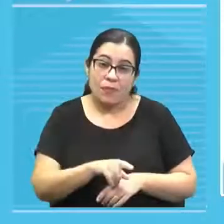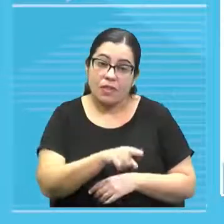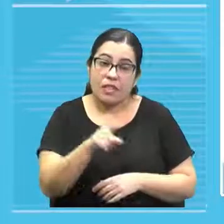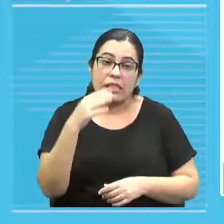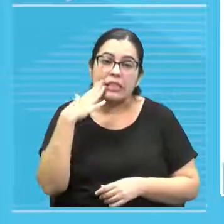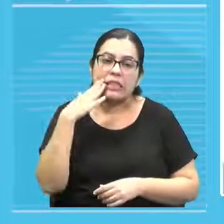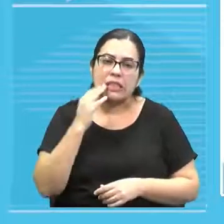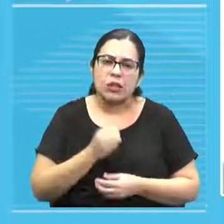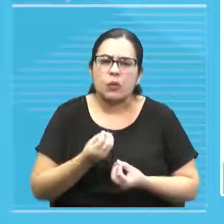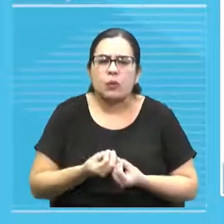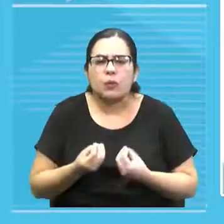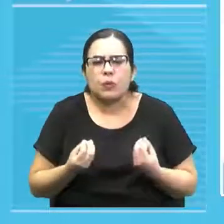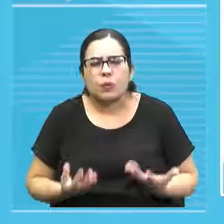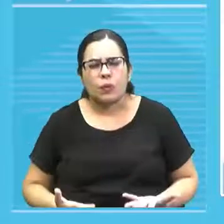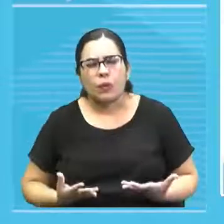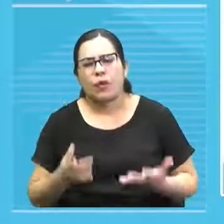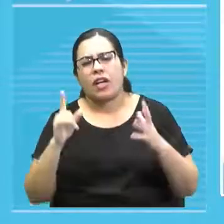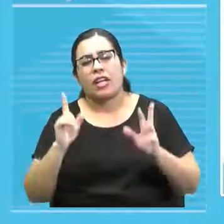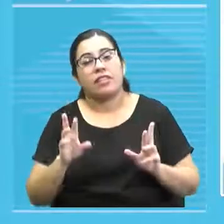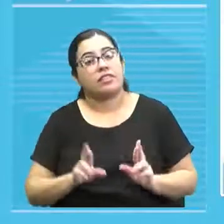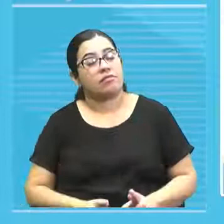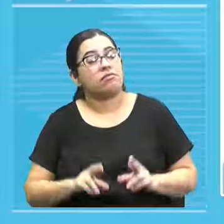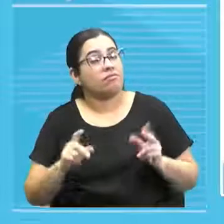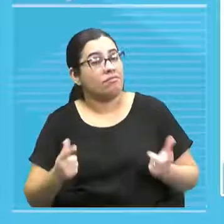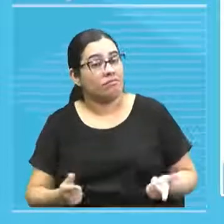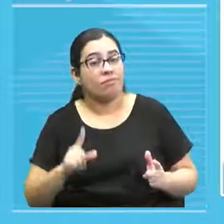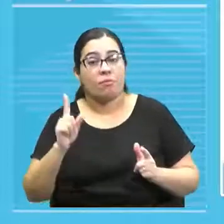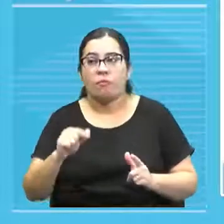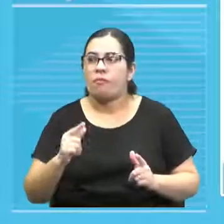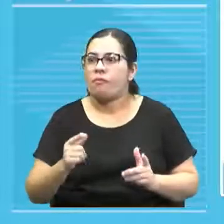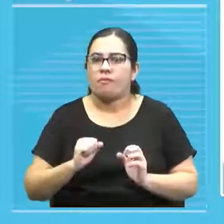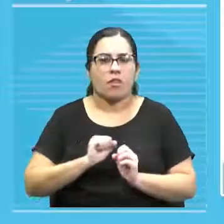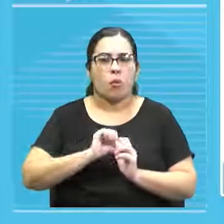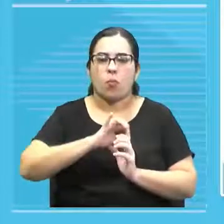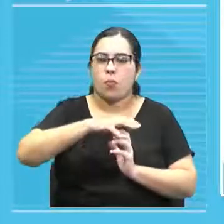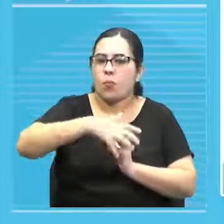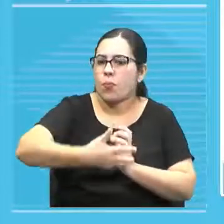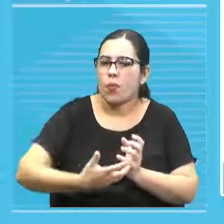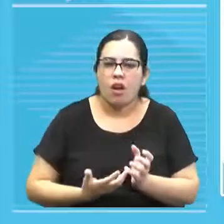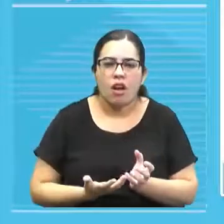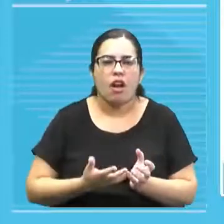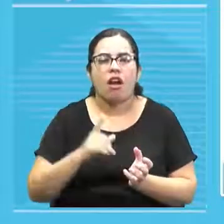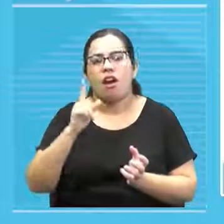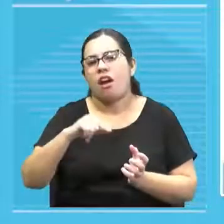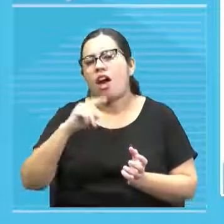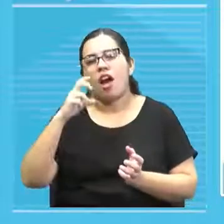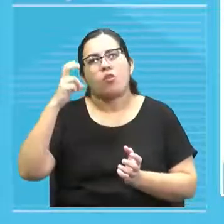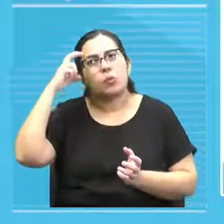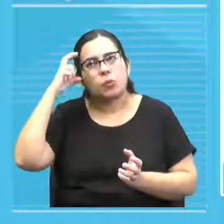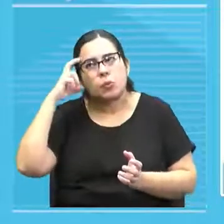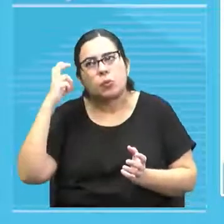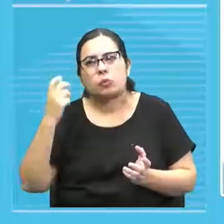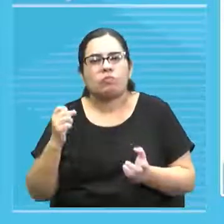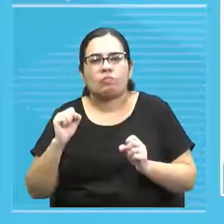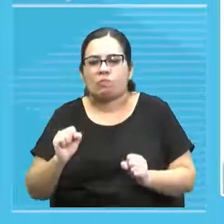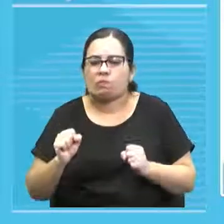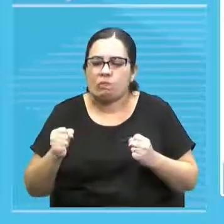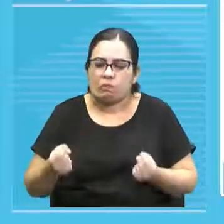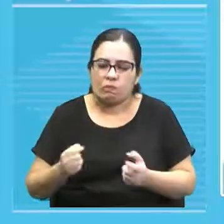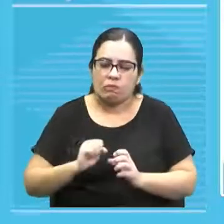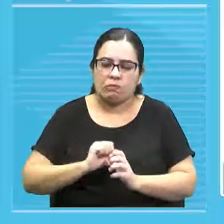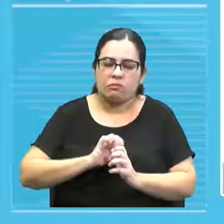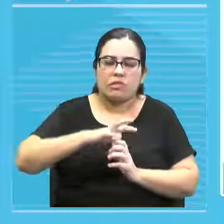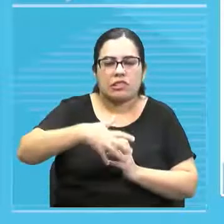coisa é diferente né Você tem um homem a homogenização de Cultura e esse esforço a gente